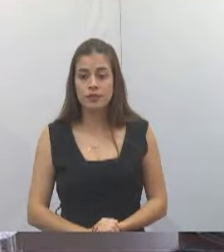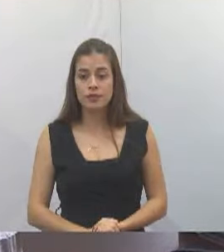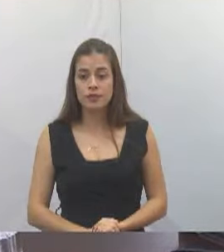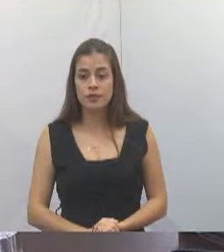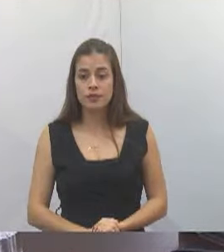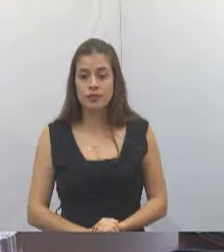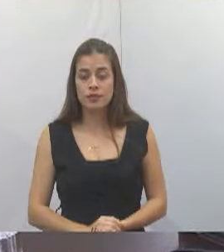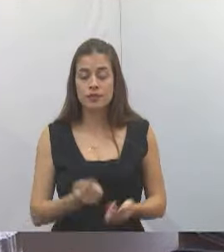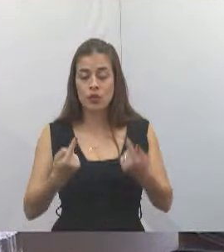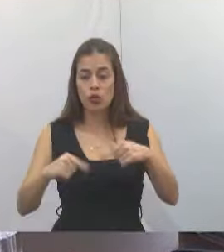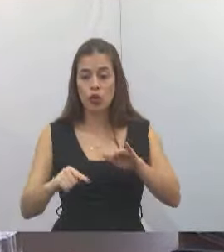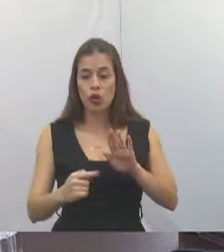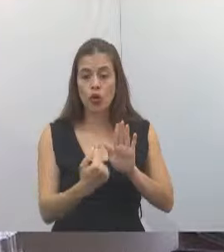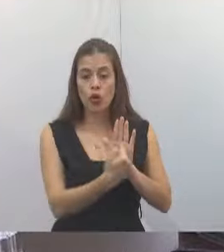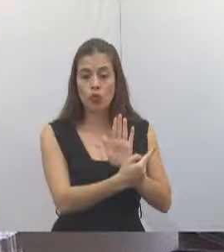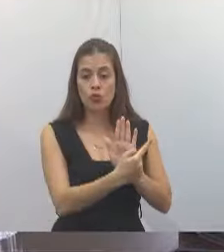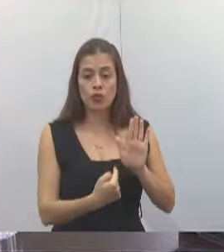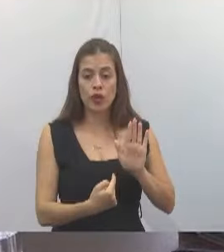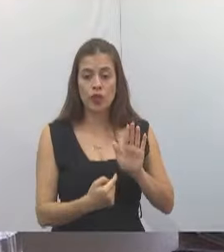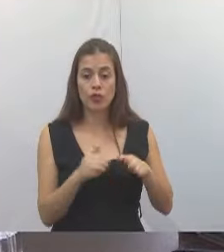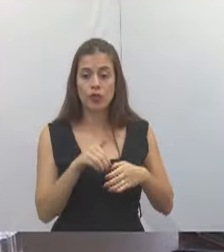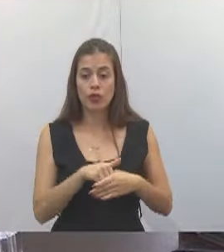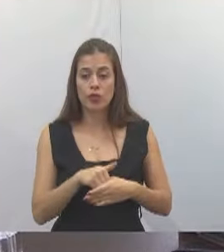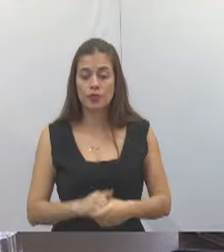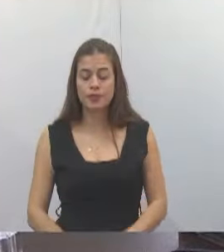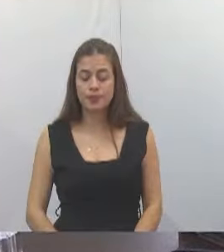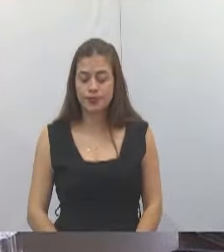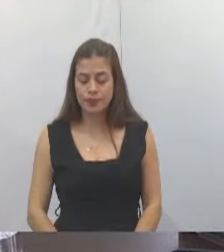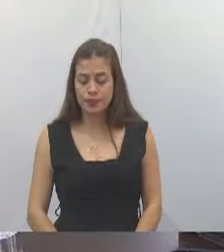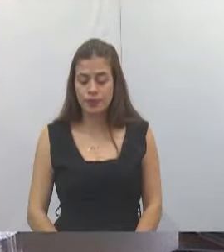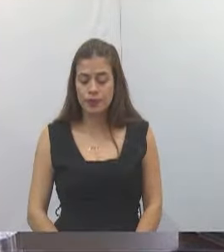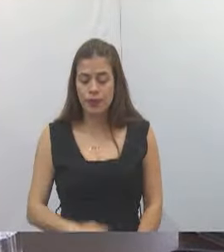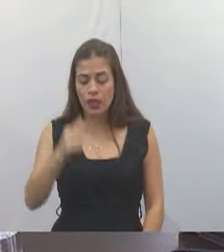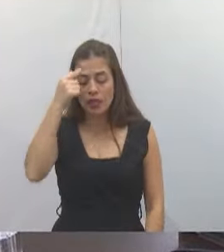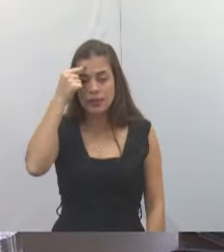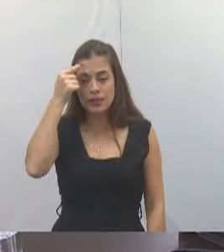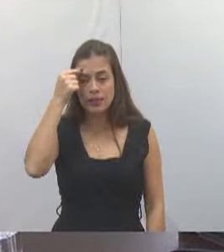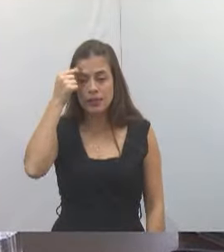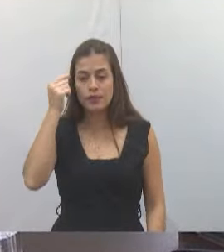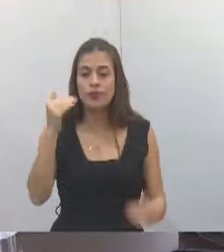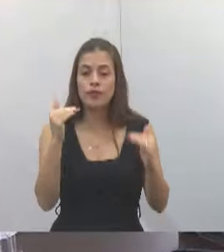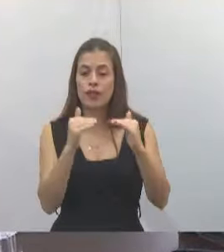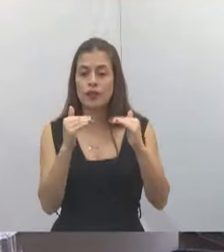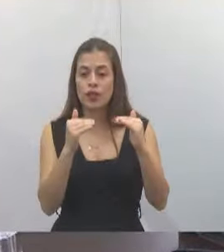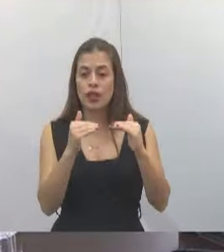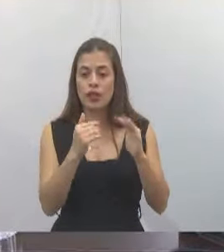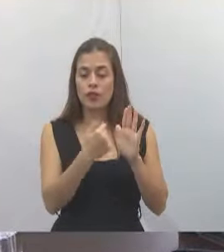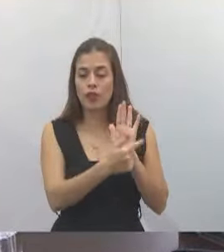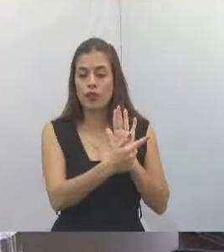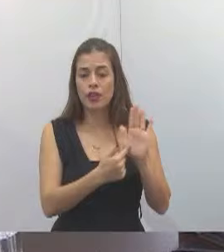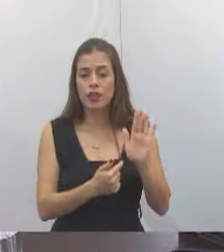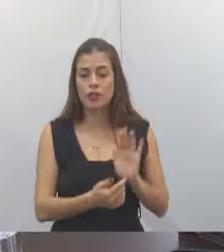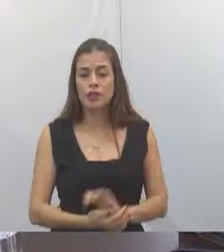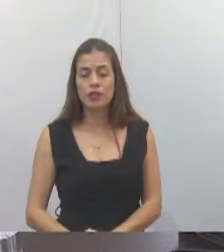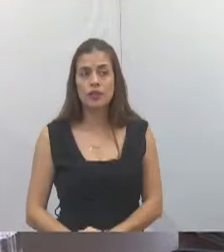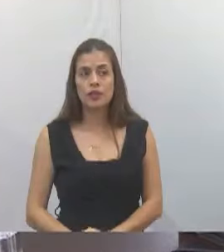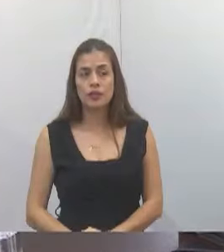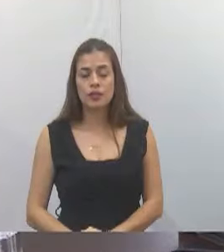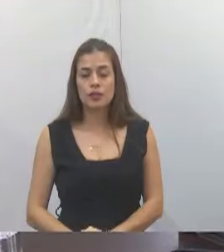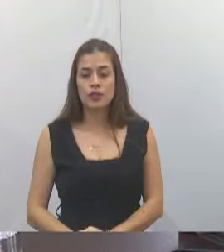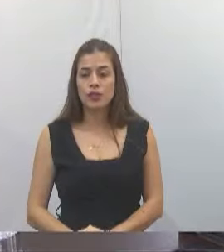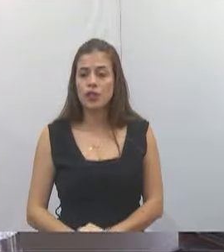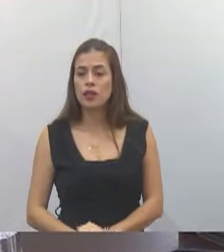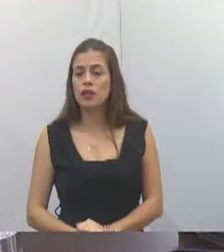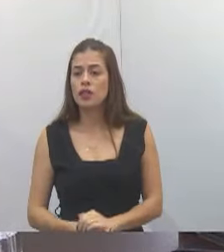Eu voto contra o veto. Como vota vereador Edgar Sassan, que é favorável ao veto. Como